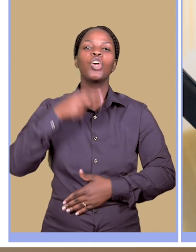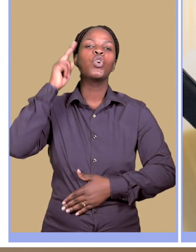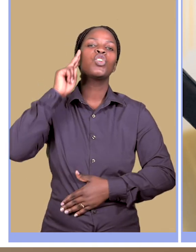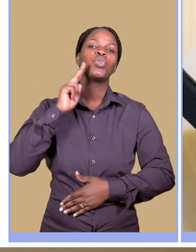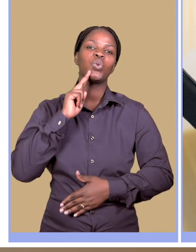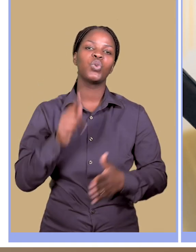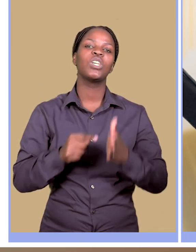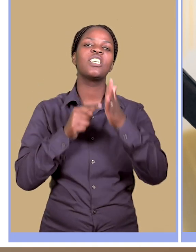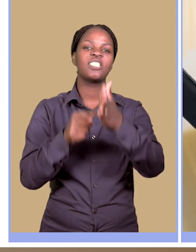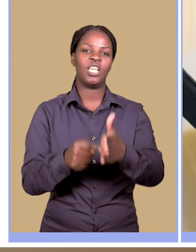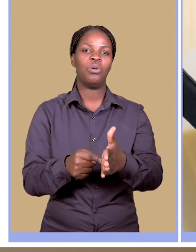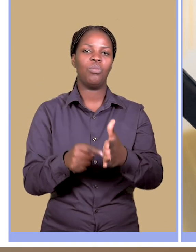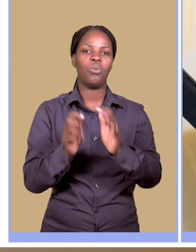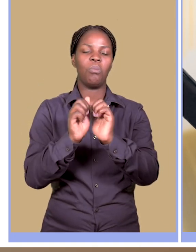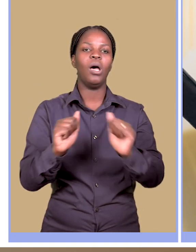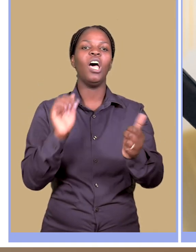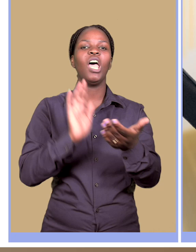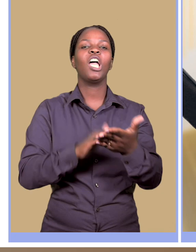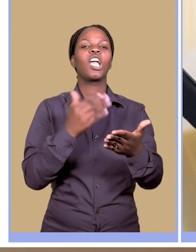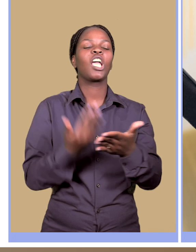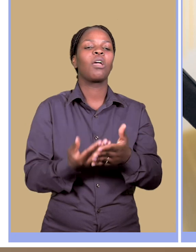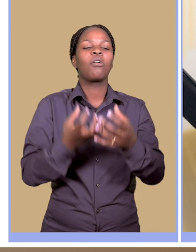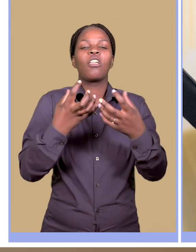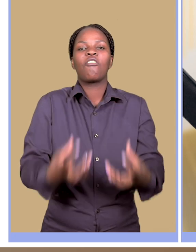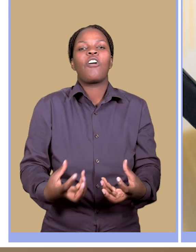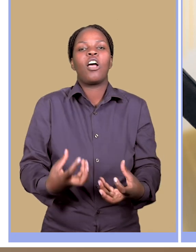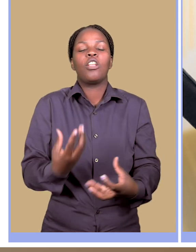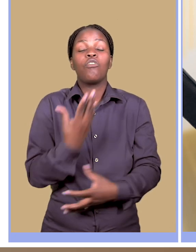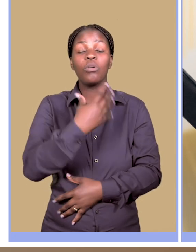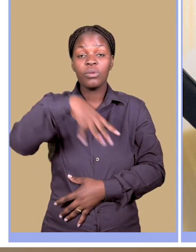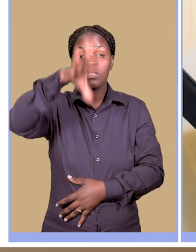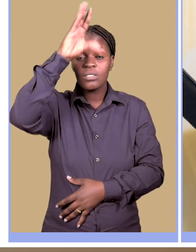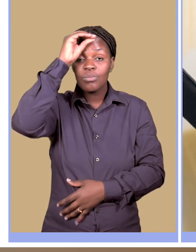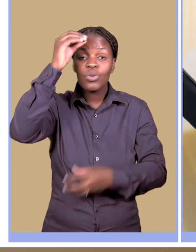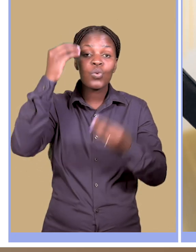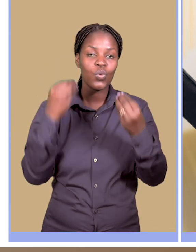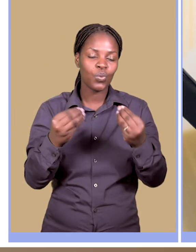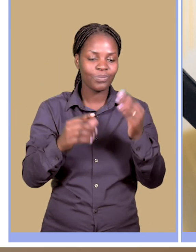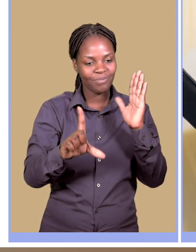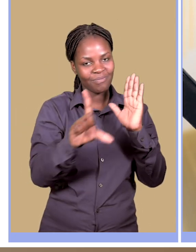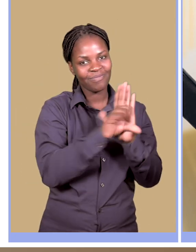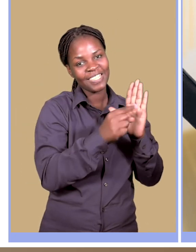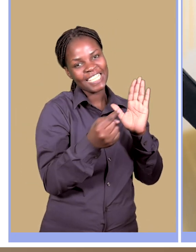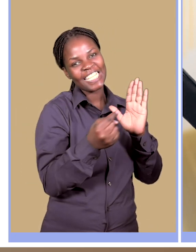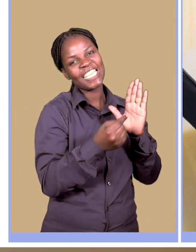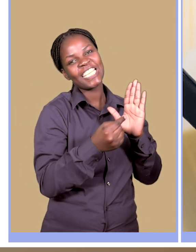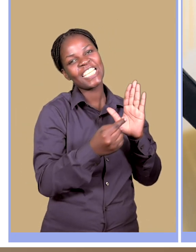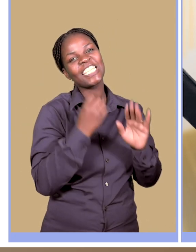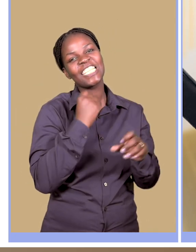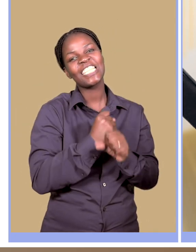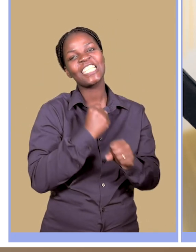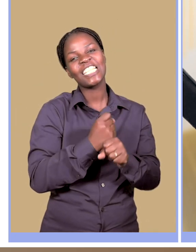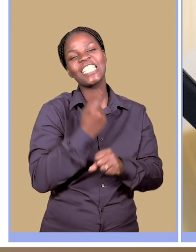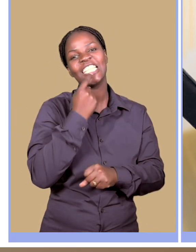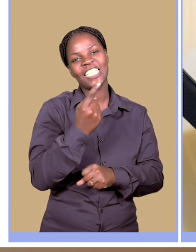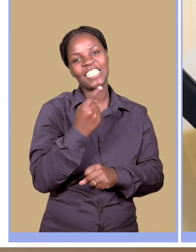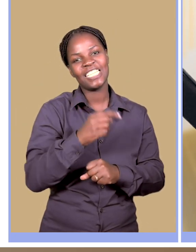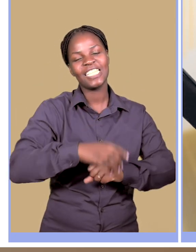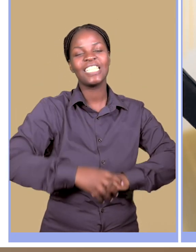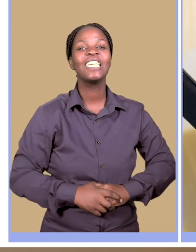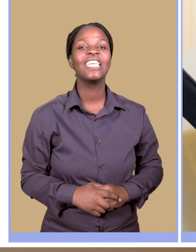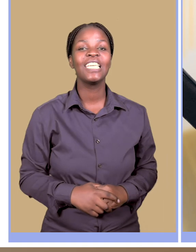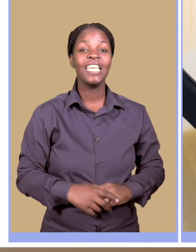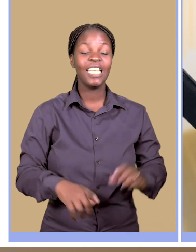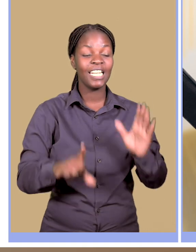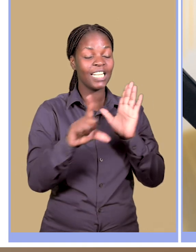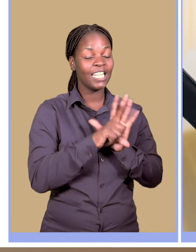comportamento, resolvam esta questão de falta de acessibilidade. Então, com a lei, a minha expectativa é que teremos cada